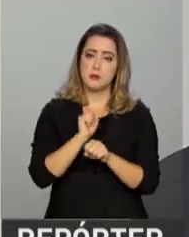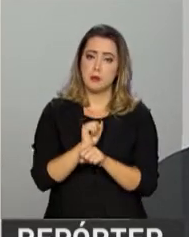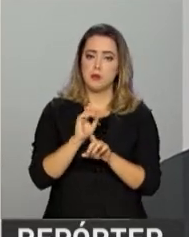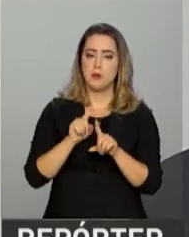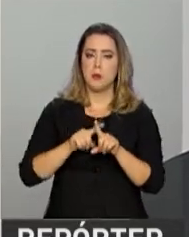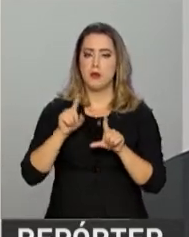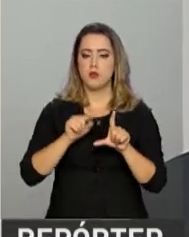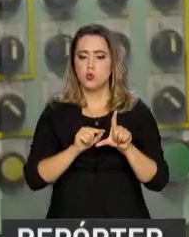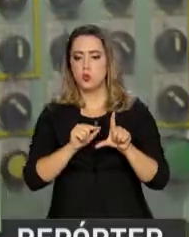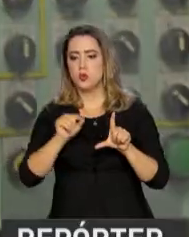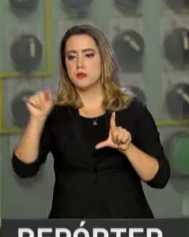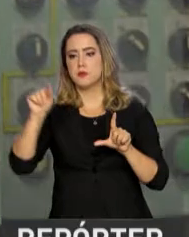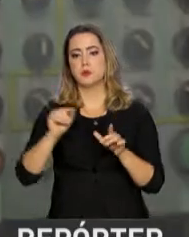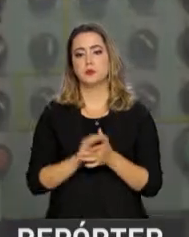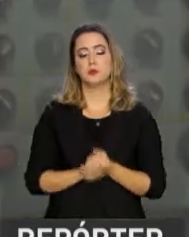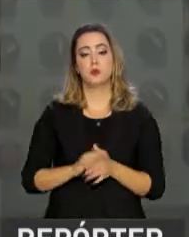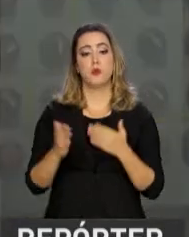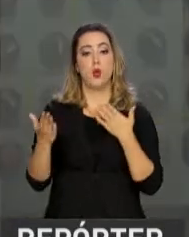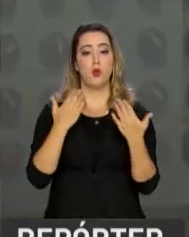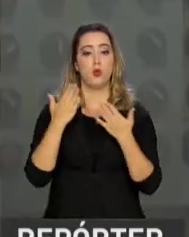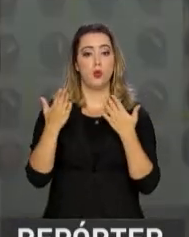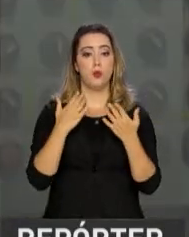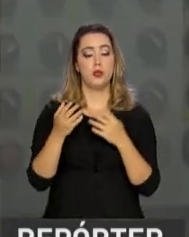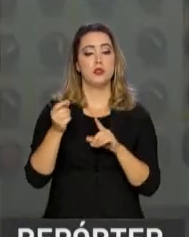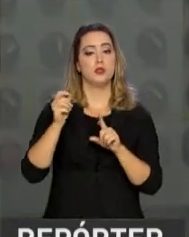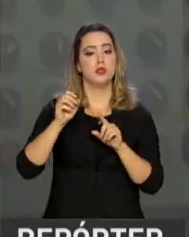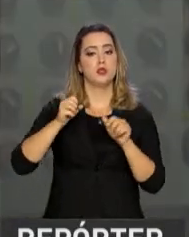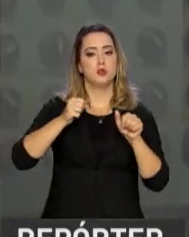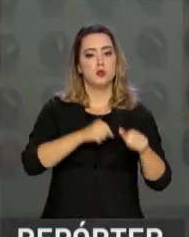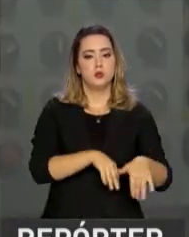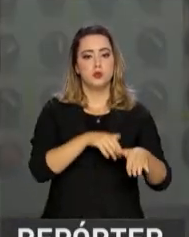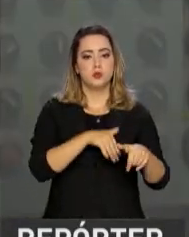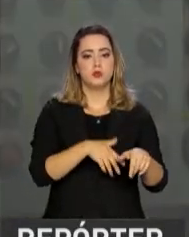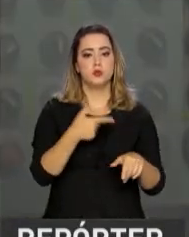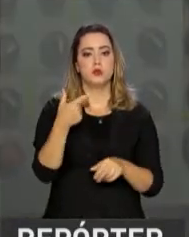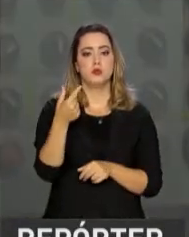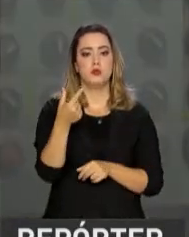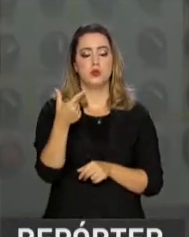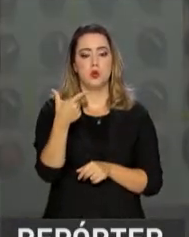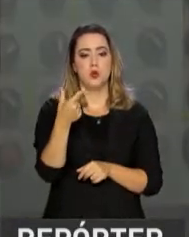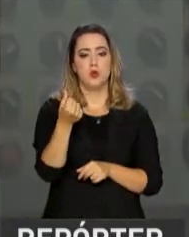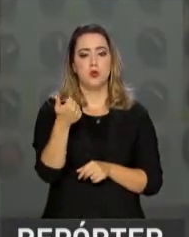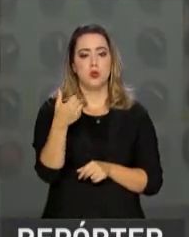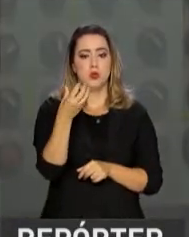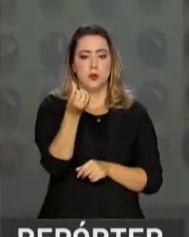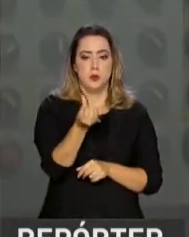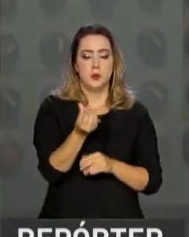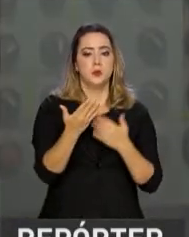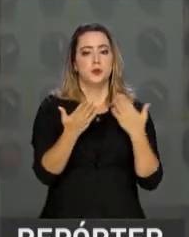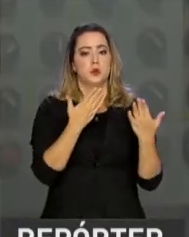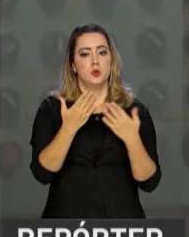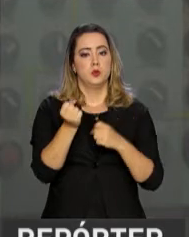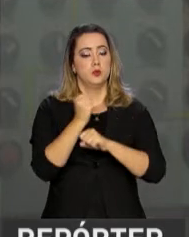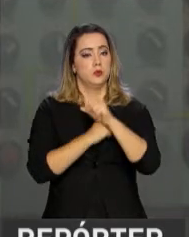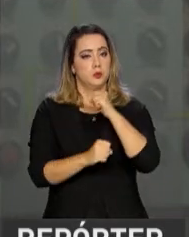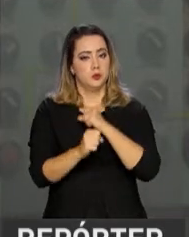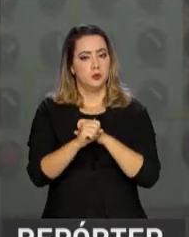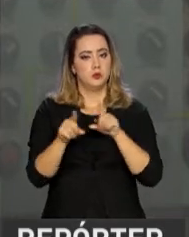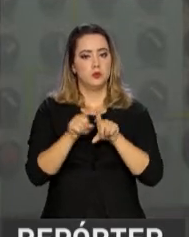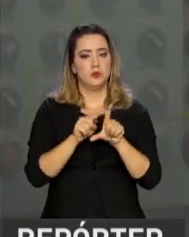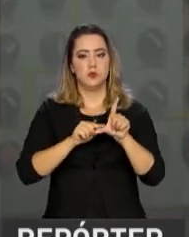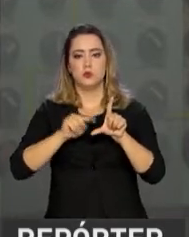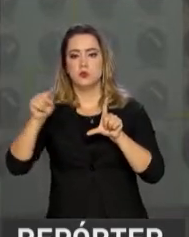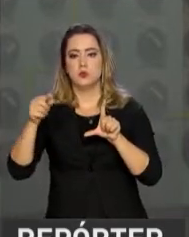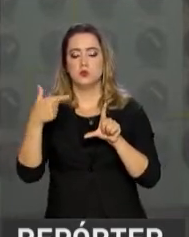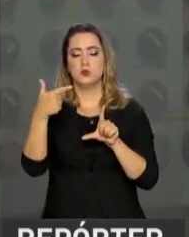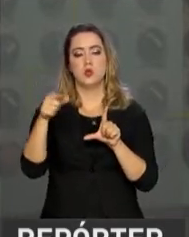tendência é de crescimento na comparação de setembro de 2016 e setembro de 2017 o aumento foi de